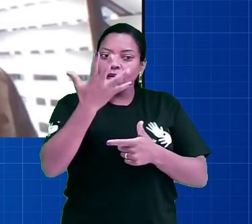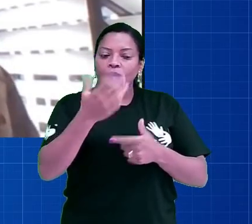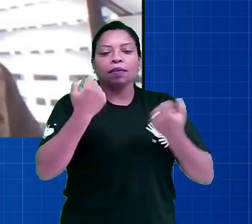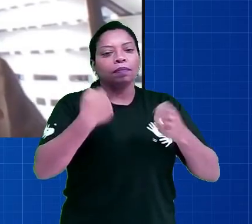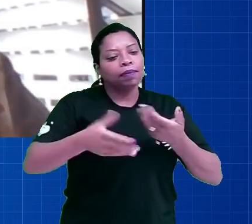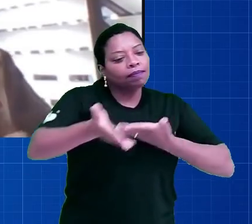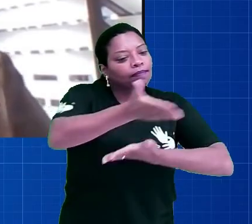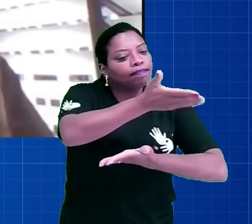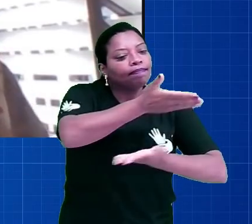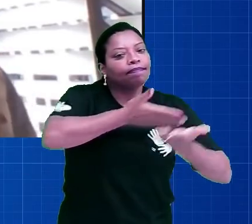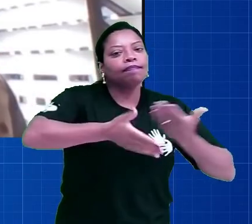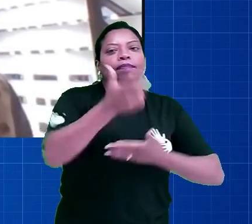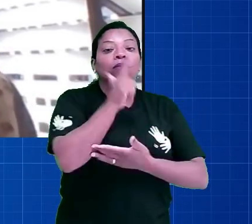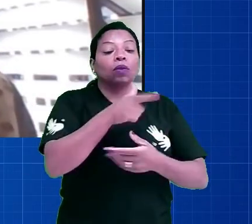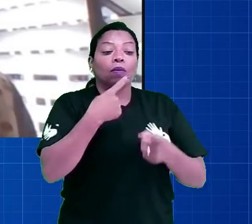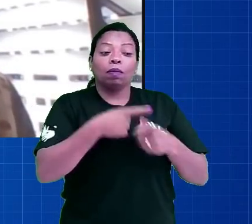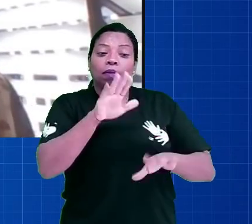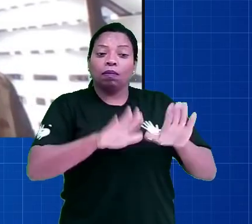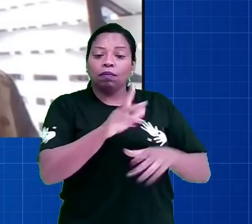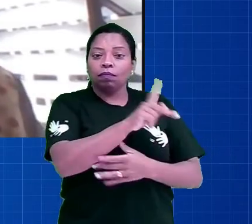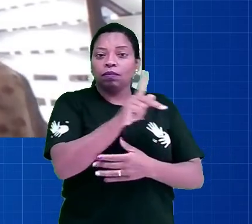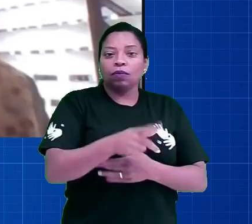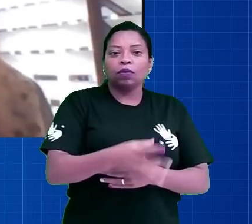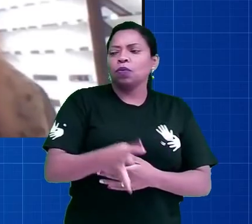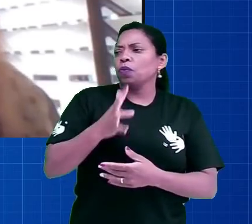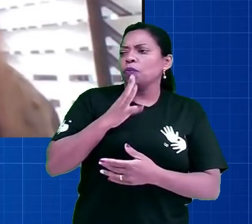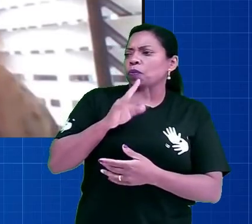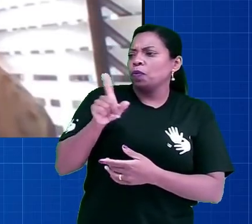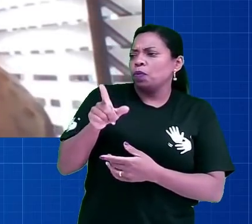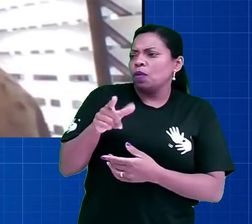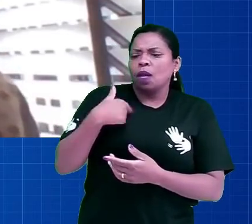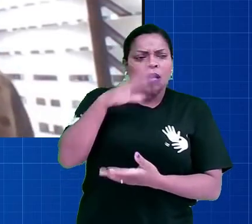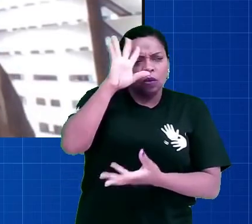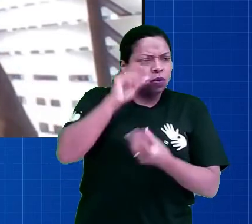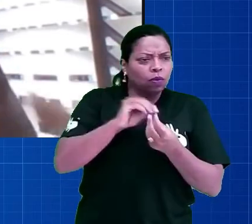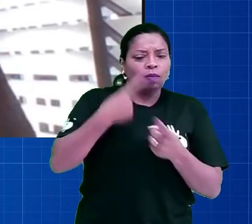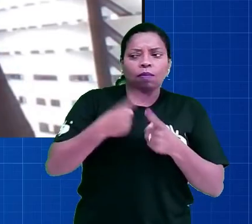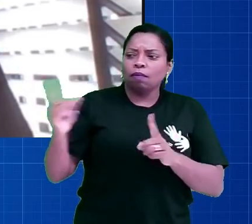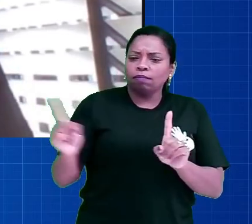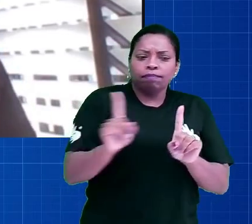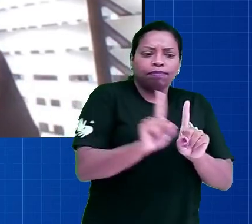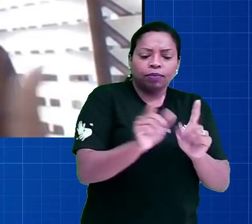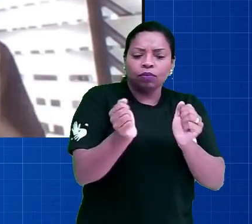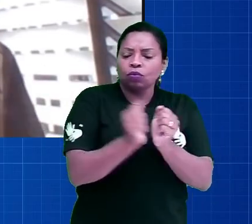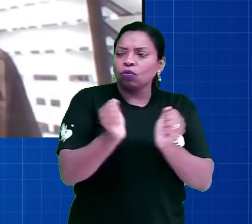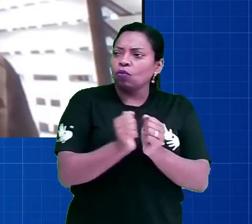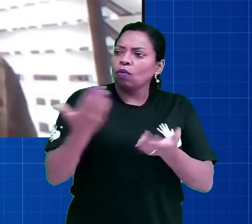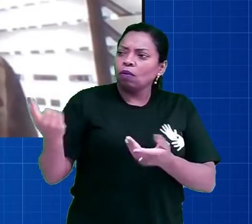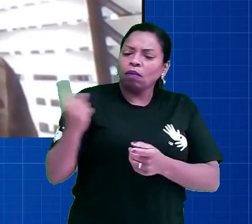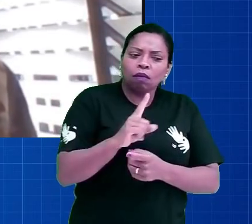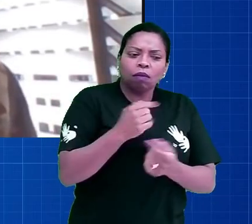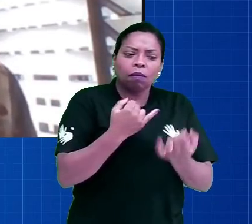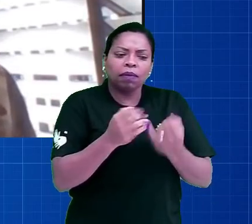relações, né, as relações interpessoais, no sentido de que o professor não compreender este professor que vem para